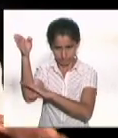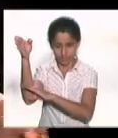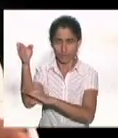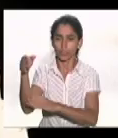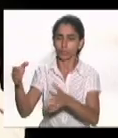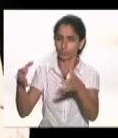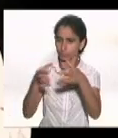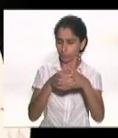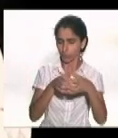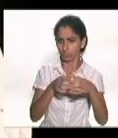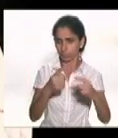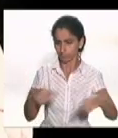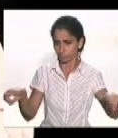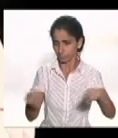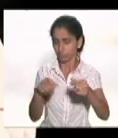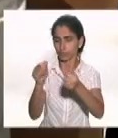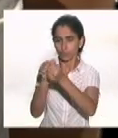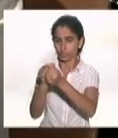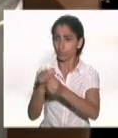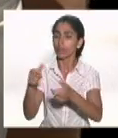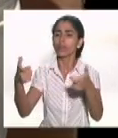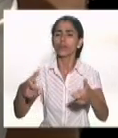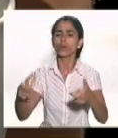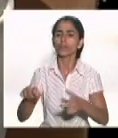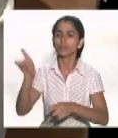banda... Isso onde?